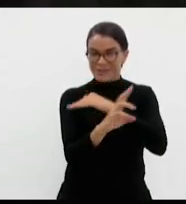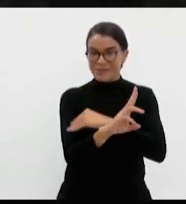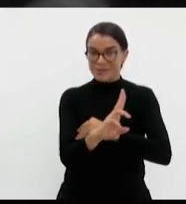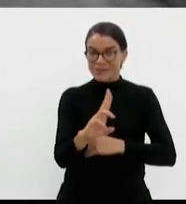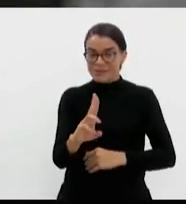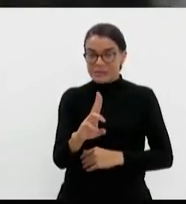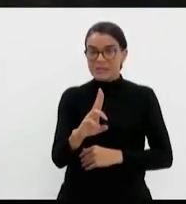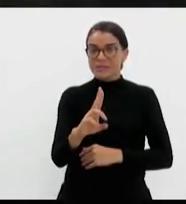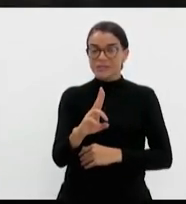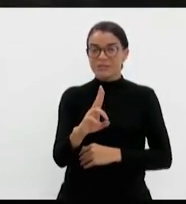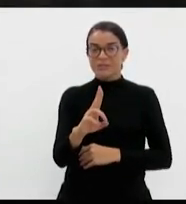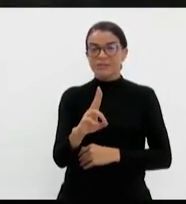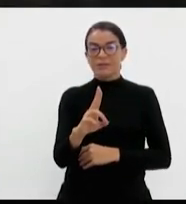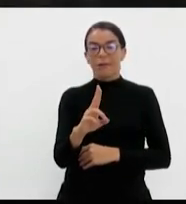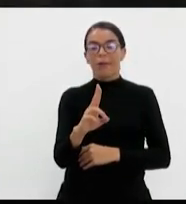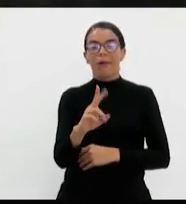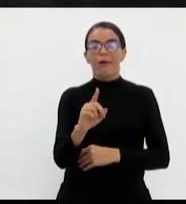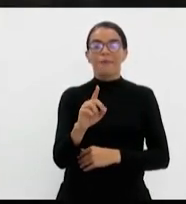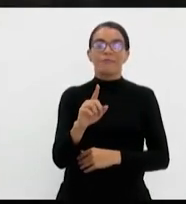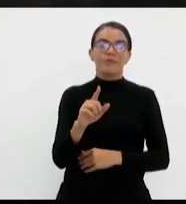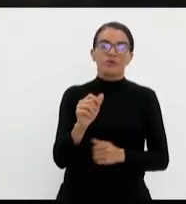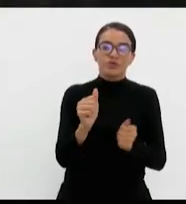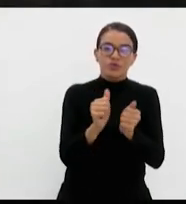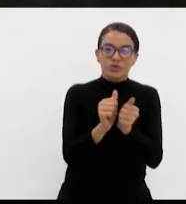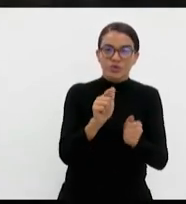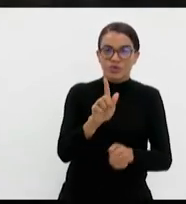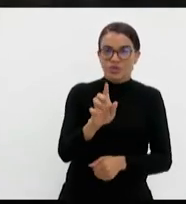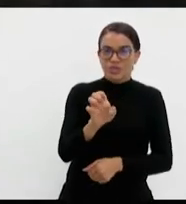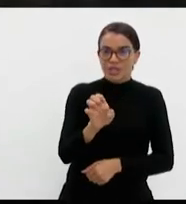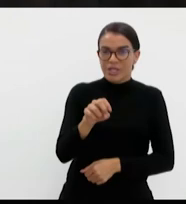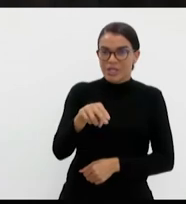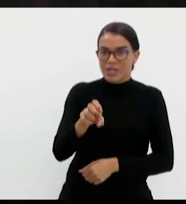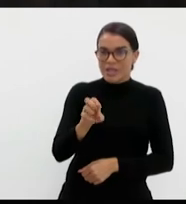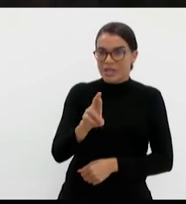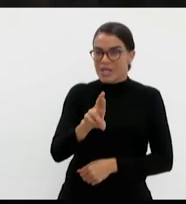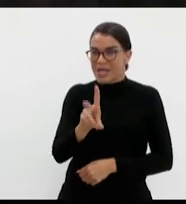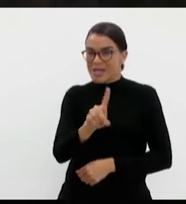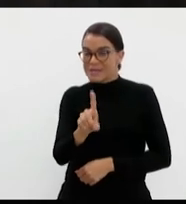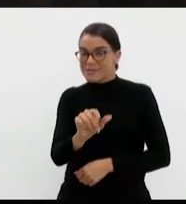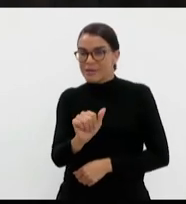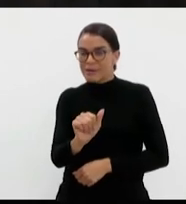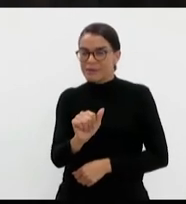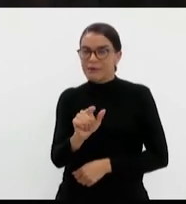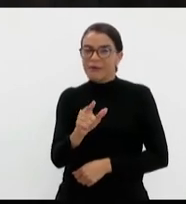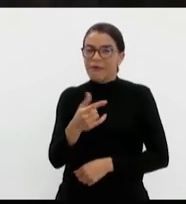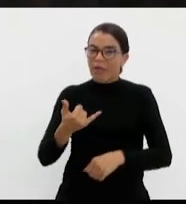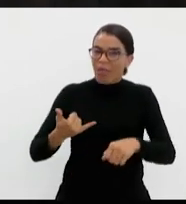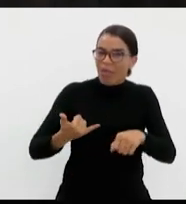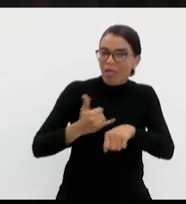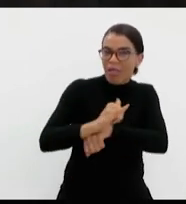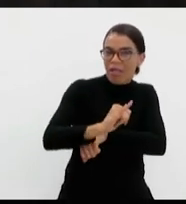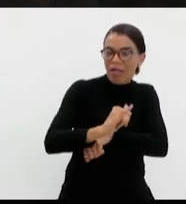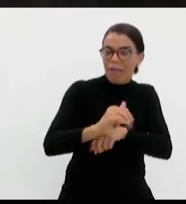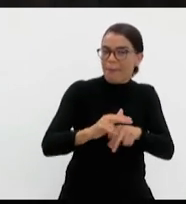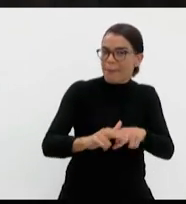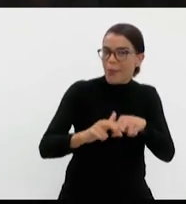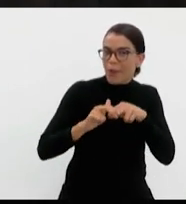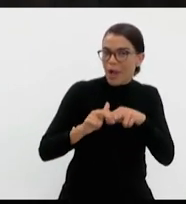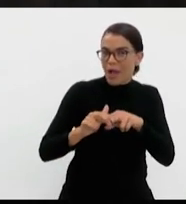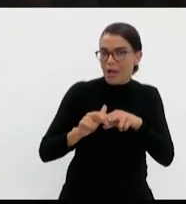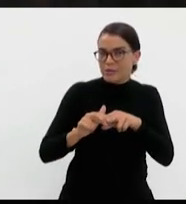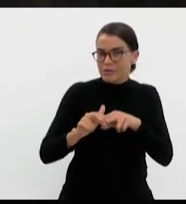exposição de motivo na Genersa, dizendo que ela foi iludida em relação